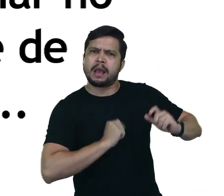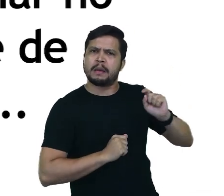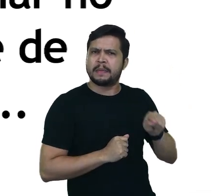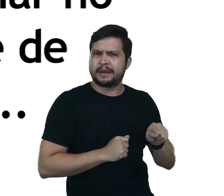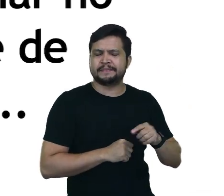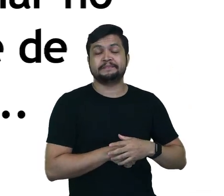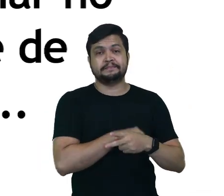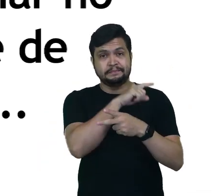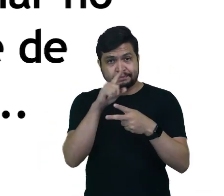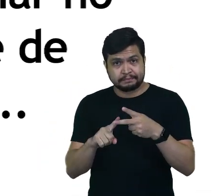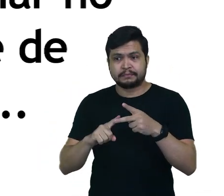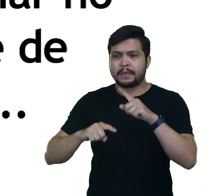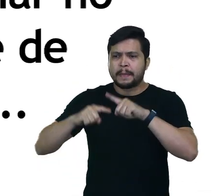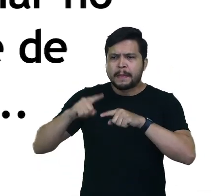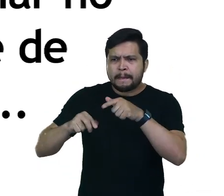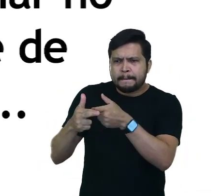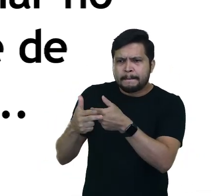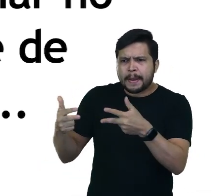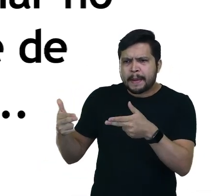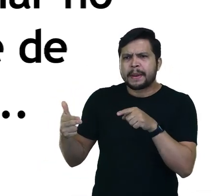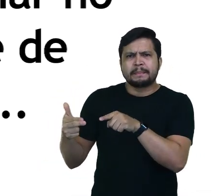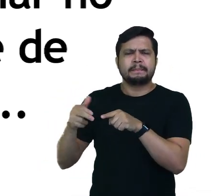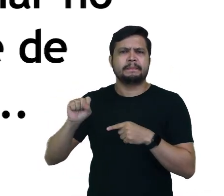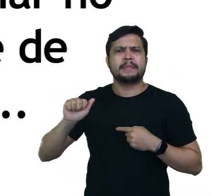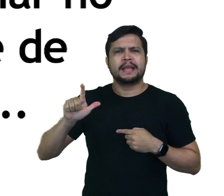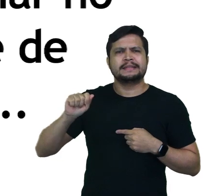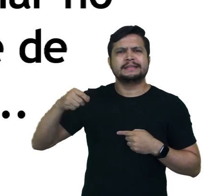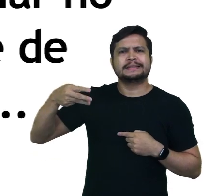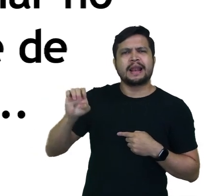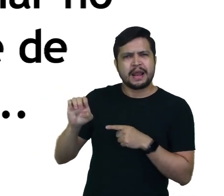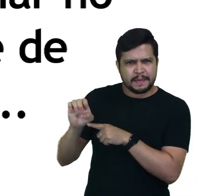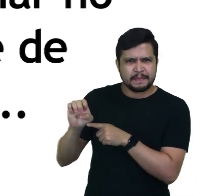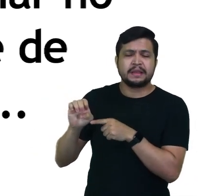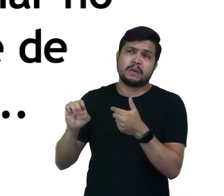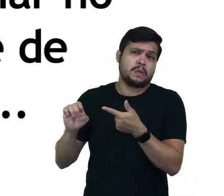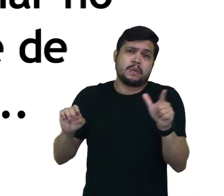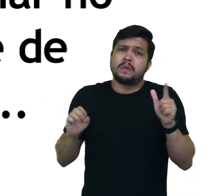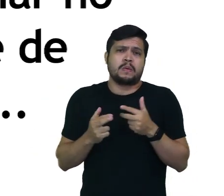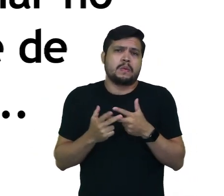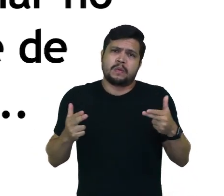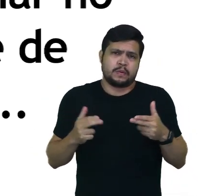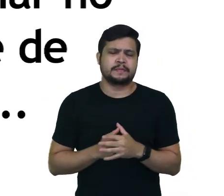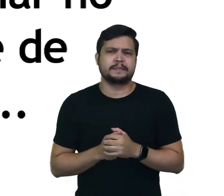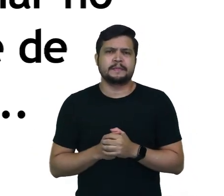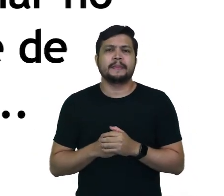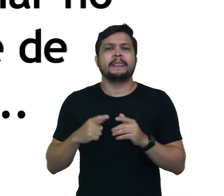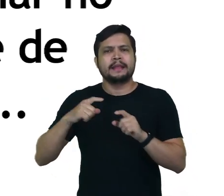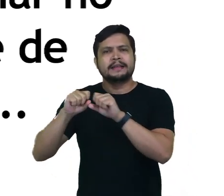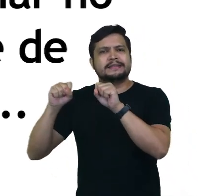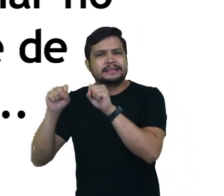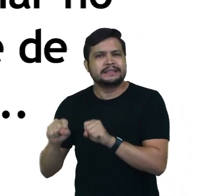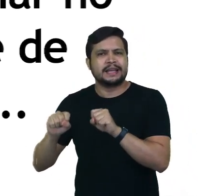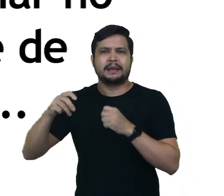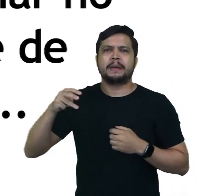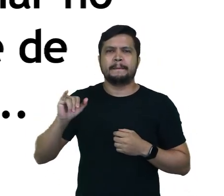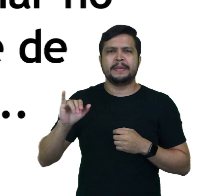produtos com uso de proteína animal, outros produtos, sei lá, salame, enfim, outras coisas assim.